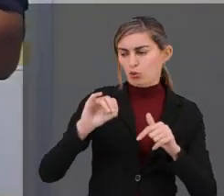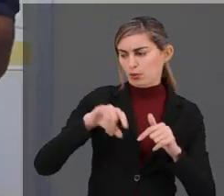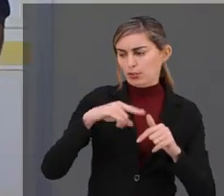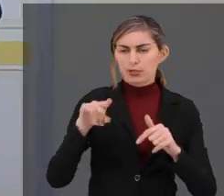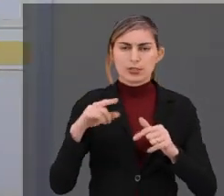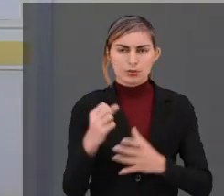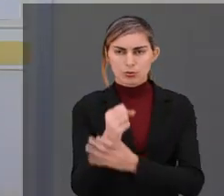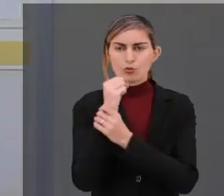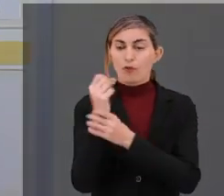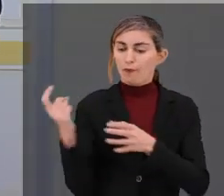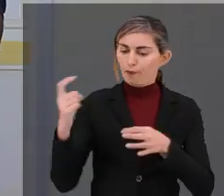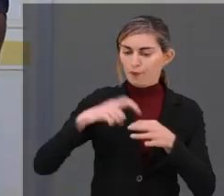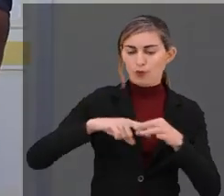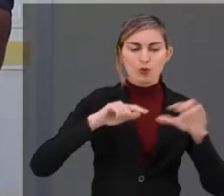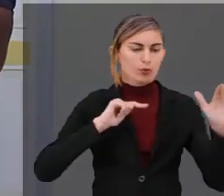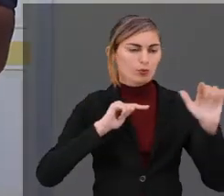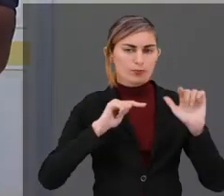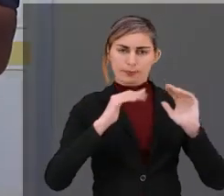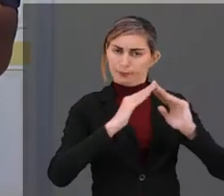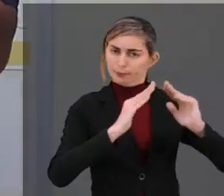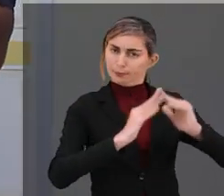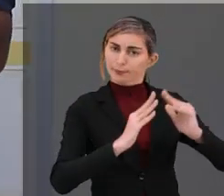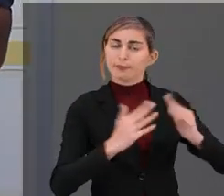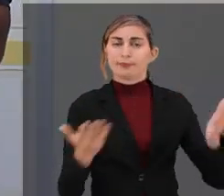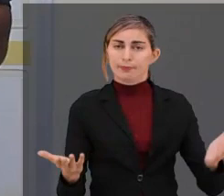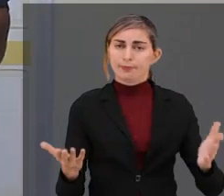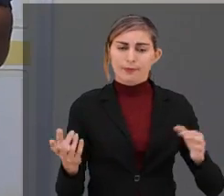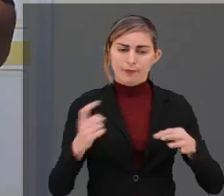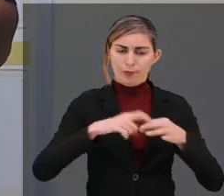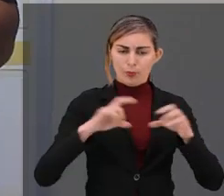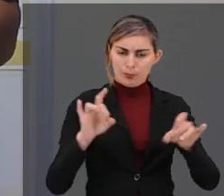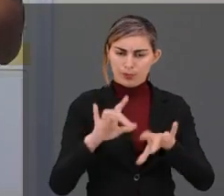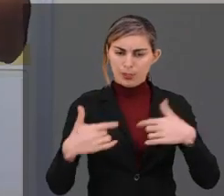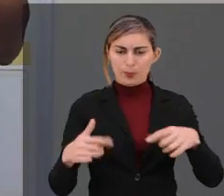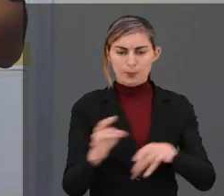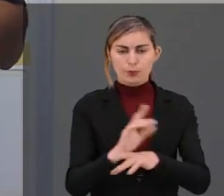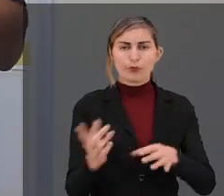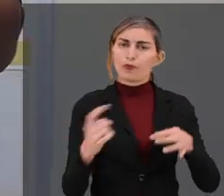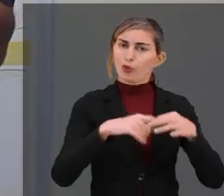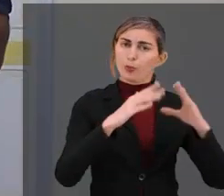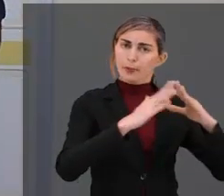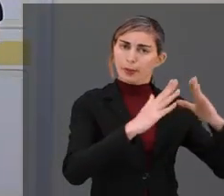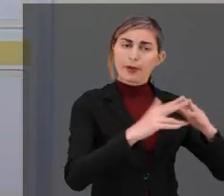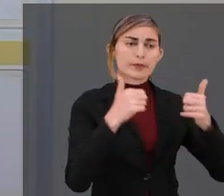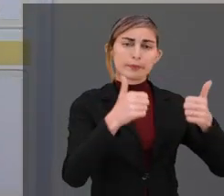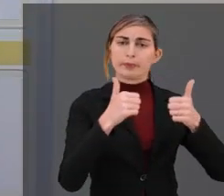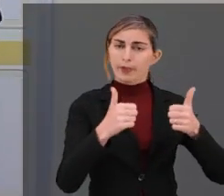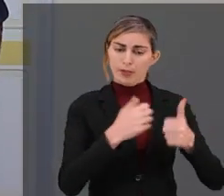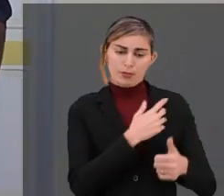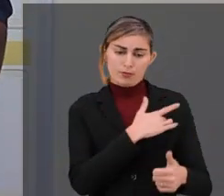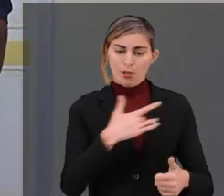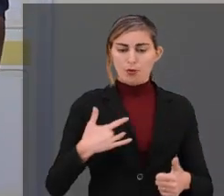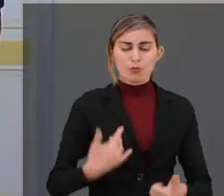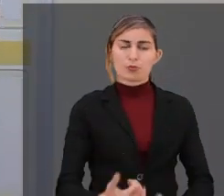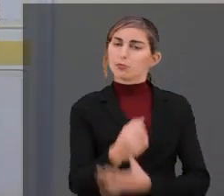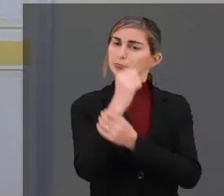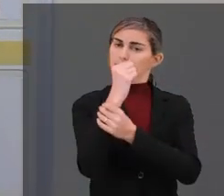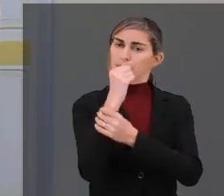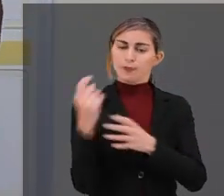segurança que ele volte para casa. Que ele volte para casa e que ele tenha saúde e segurança para voltar para